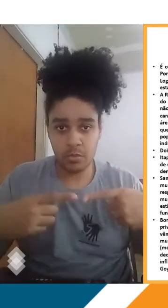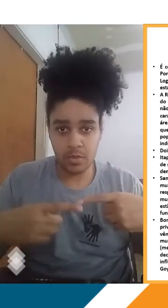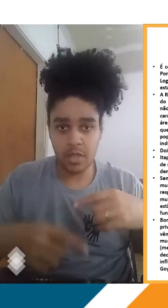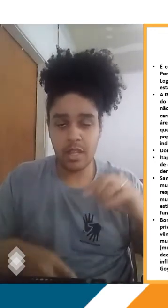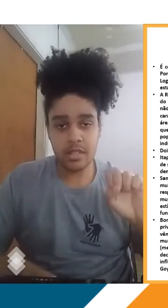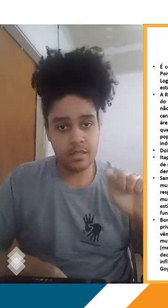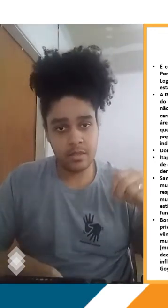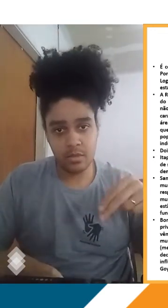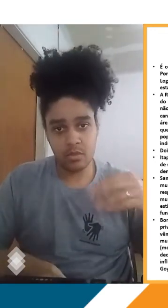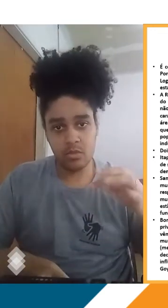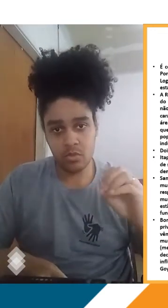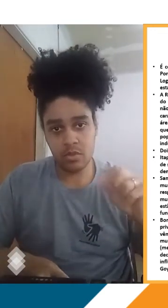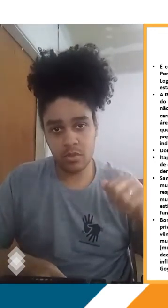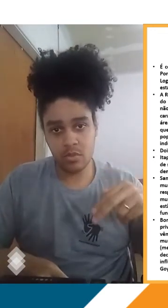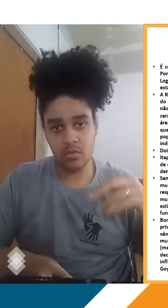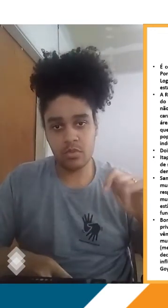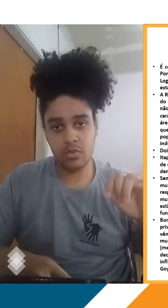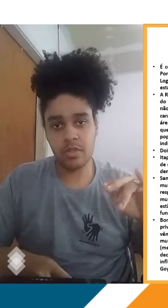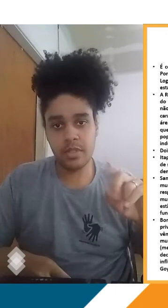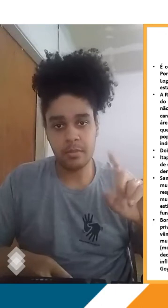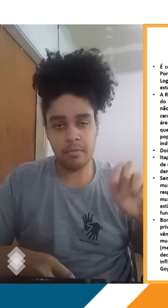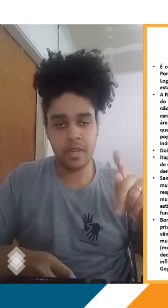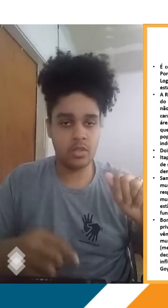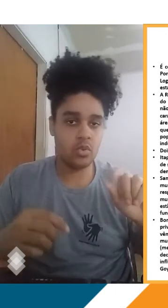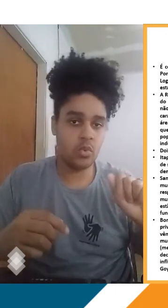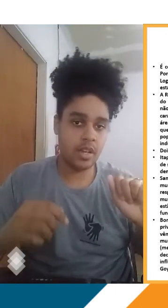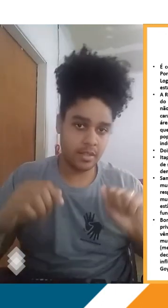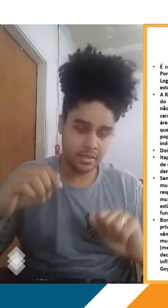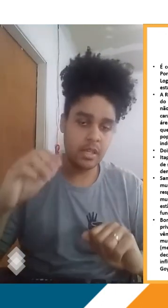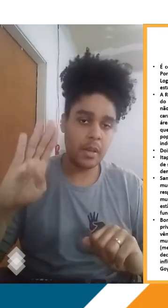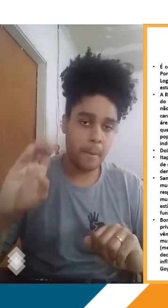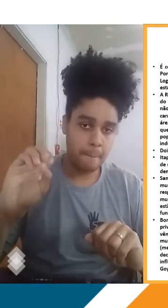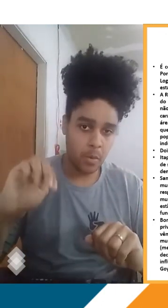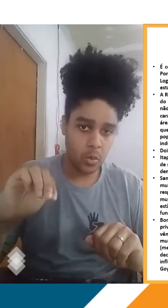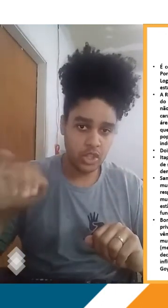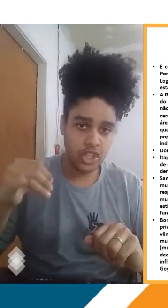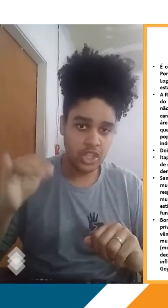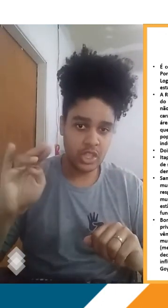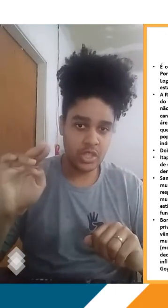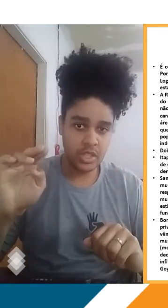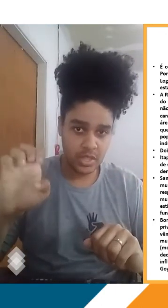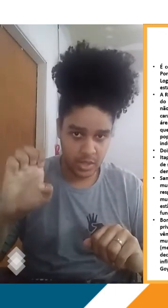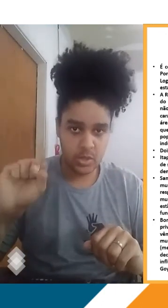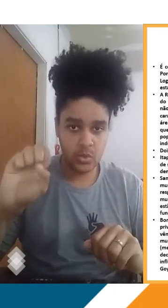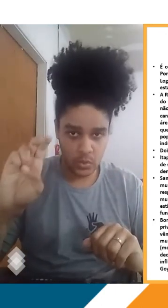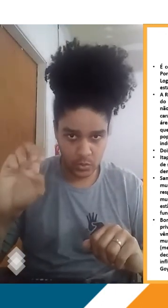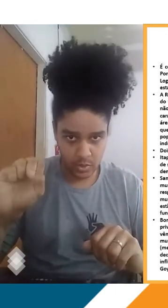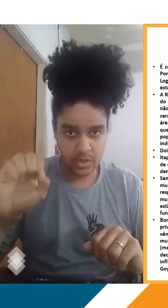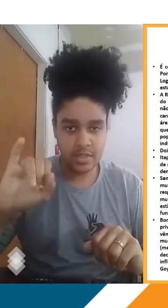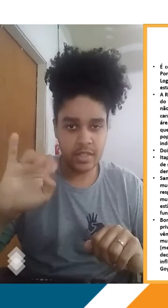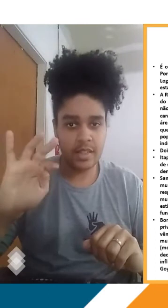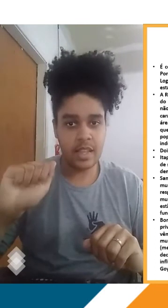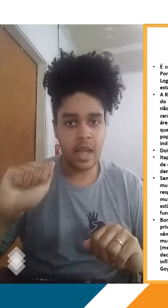polos regionais, Santo Antônio de Pádua e Bom Jesus da Bapuana. Santo Antônio de Pádua tem a seu favor a sua acessibilidade a